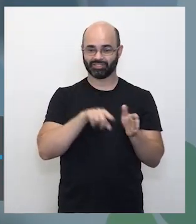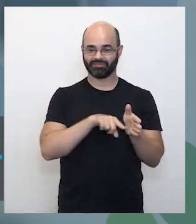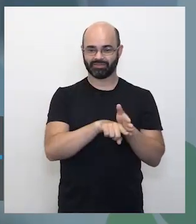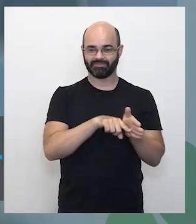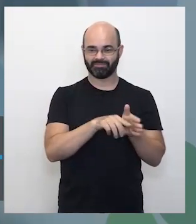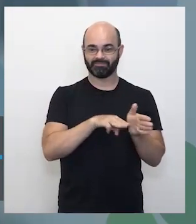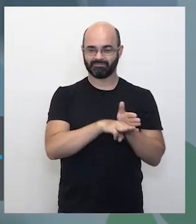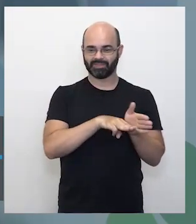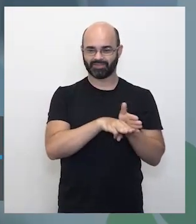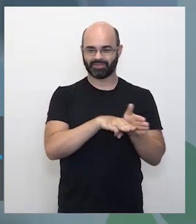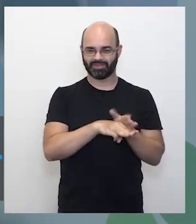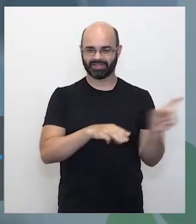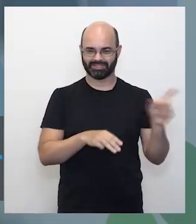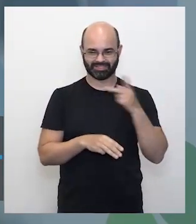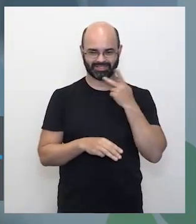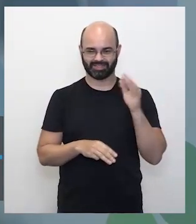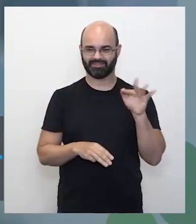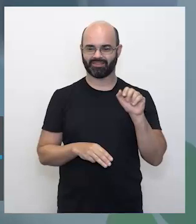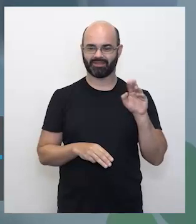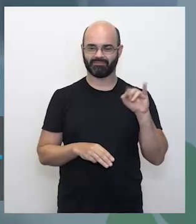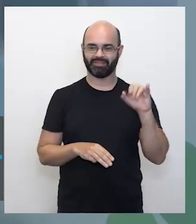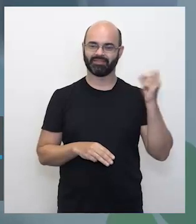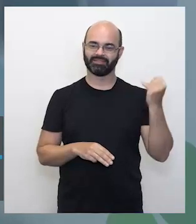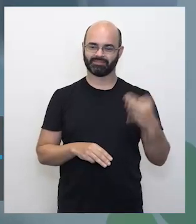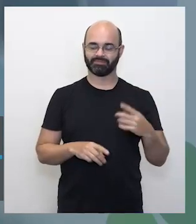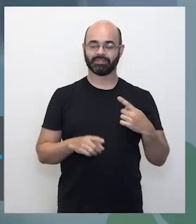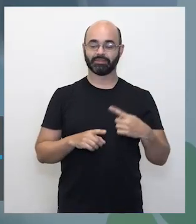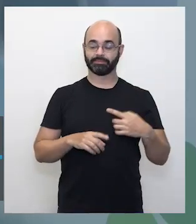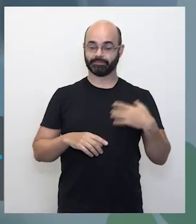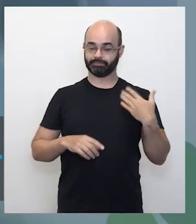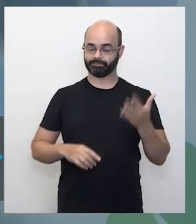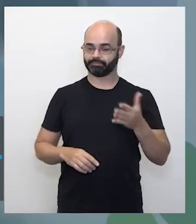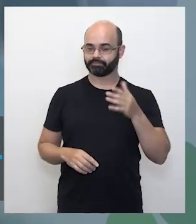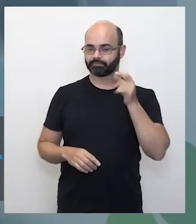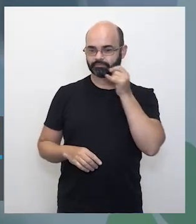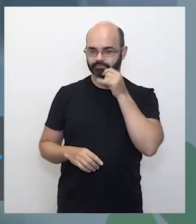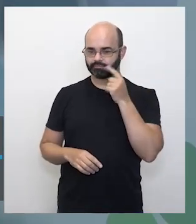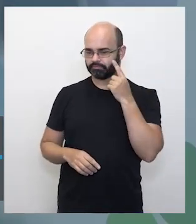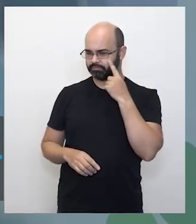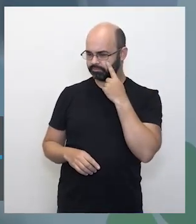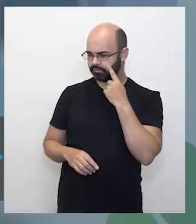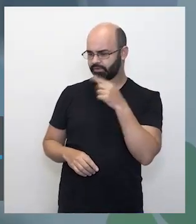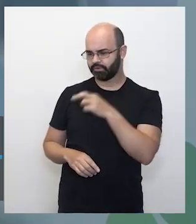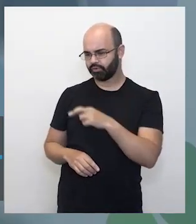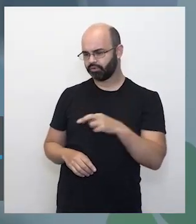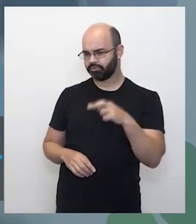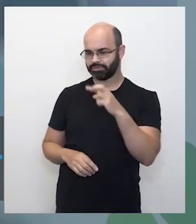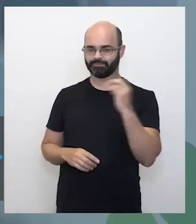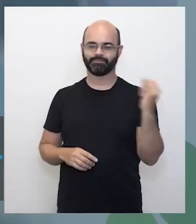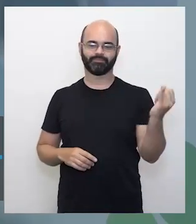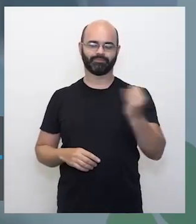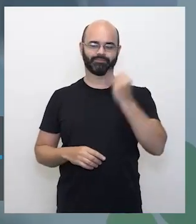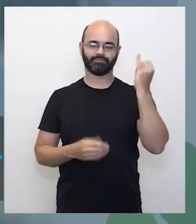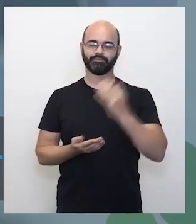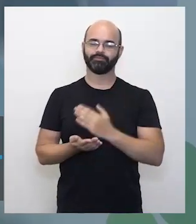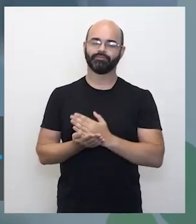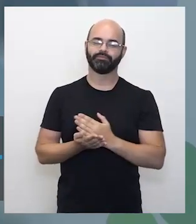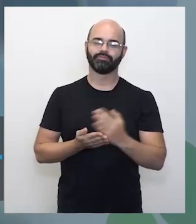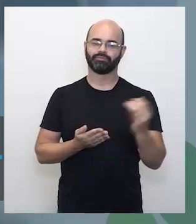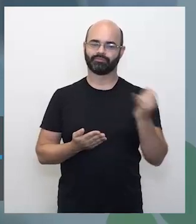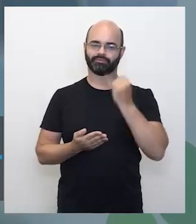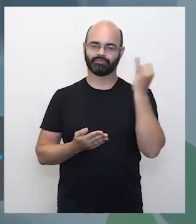está abordando, né? Então, o princípio da observação, ele é fundamental. A problematização, será que